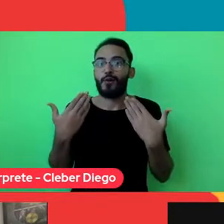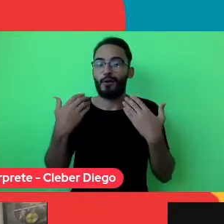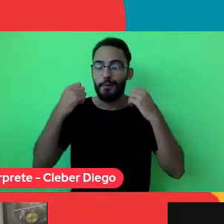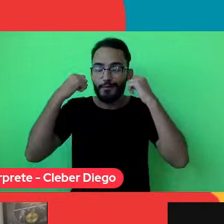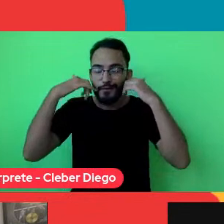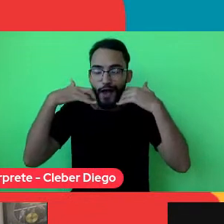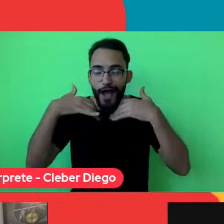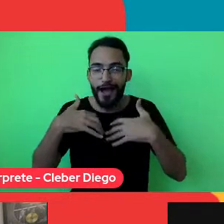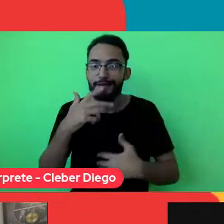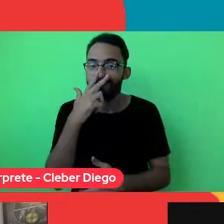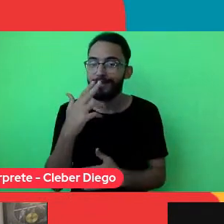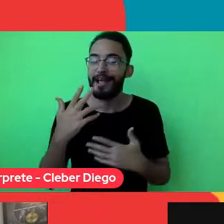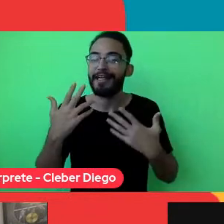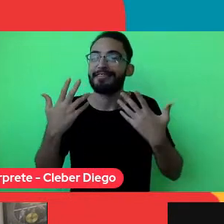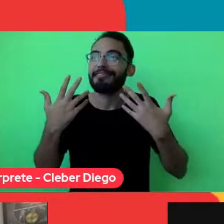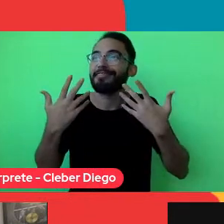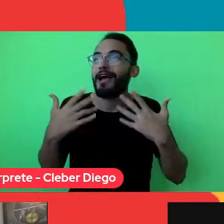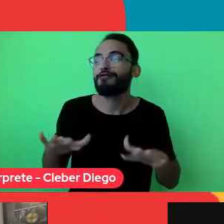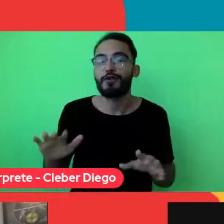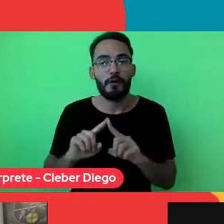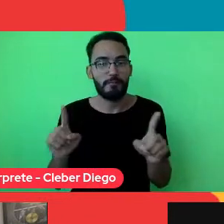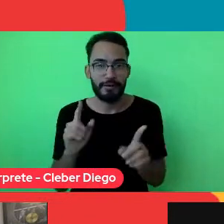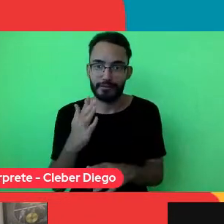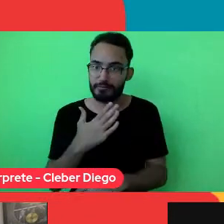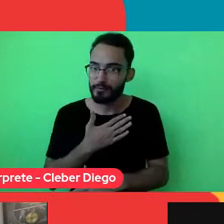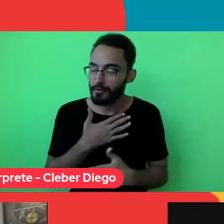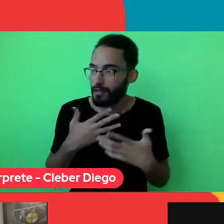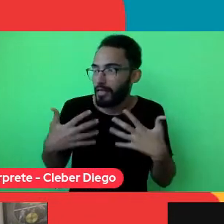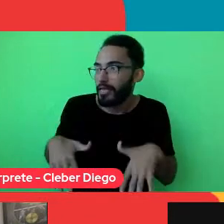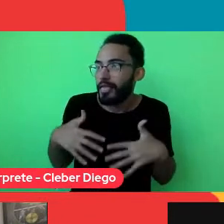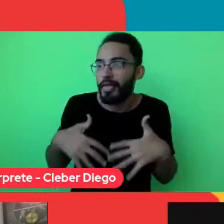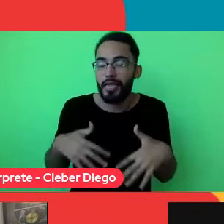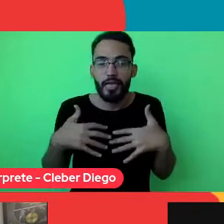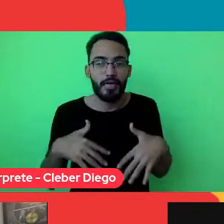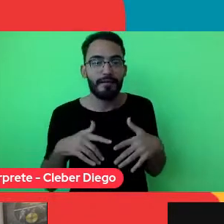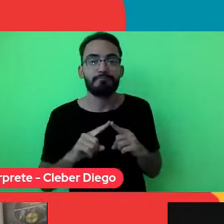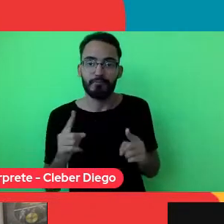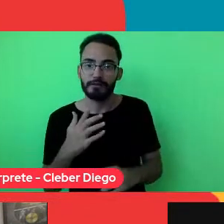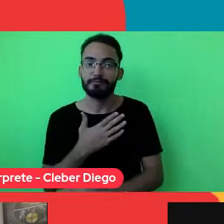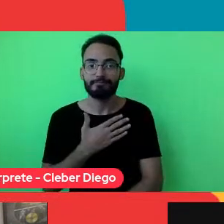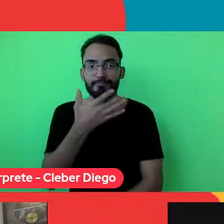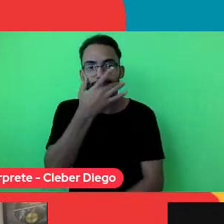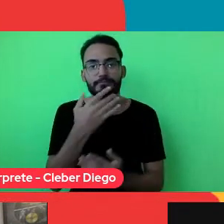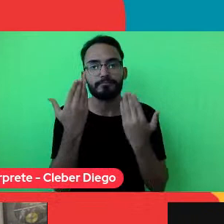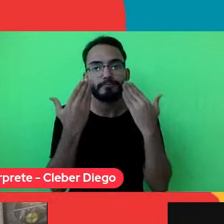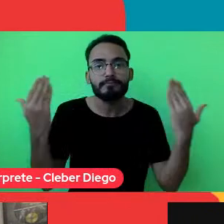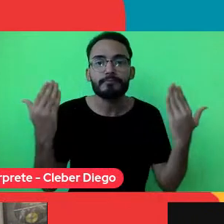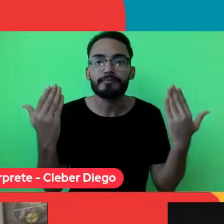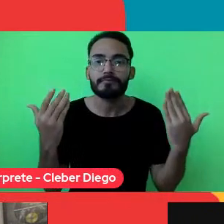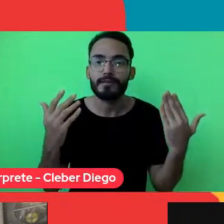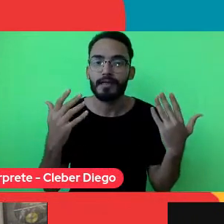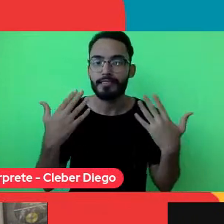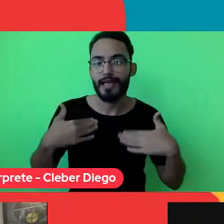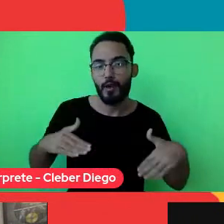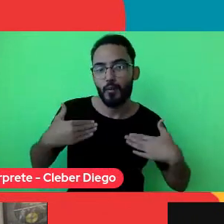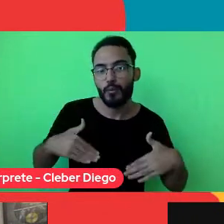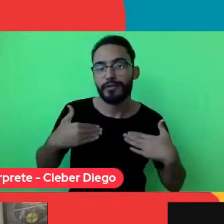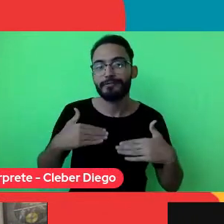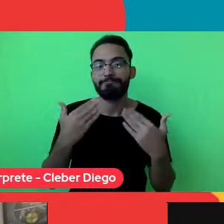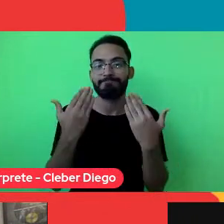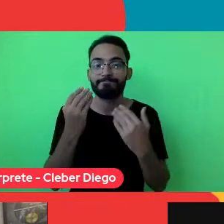Parece muito tranquilo, mas para mim é um desespero total. Mas eu tô ali com a cara tranquila, tentando